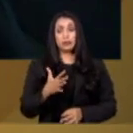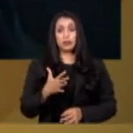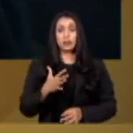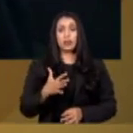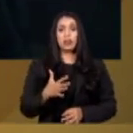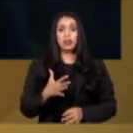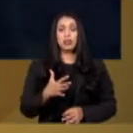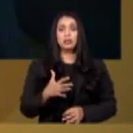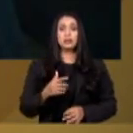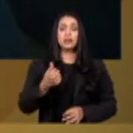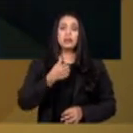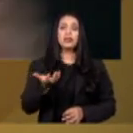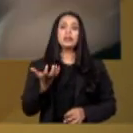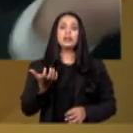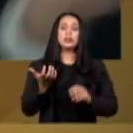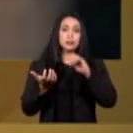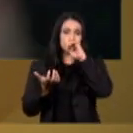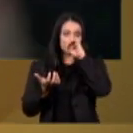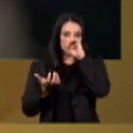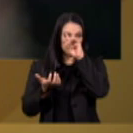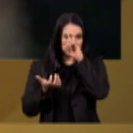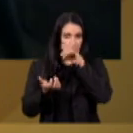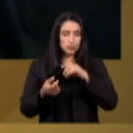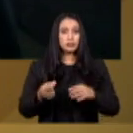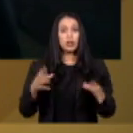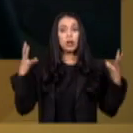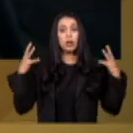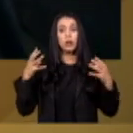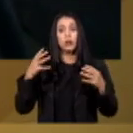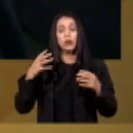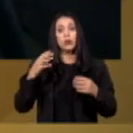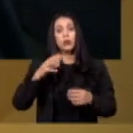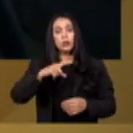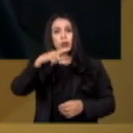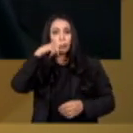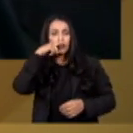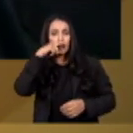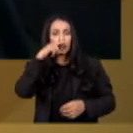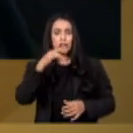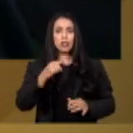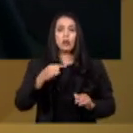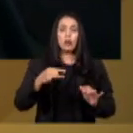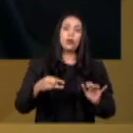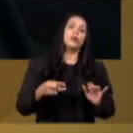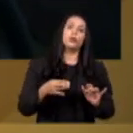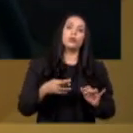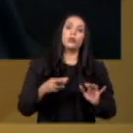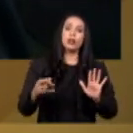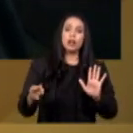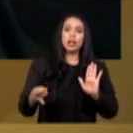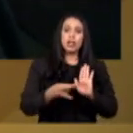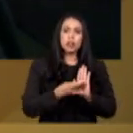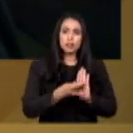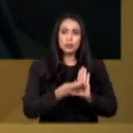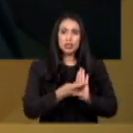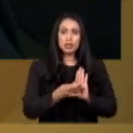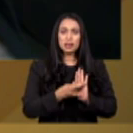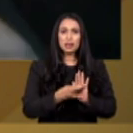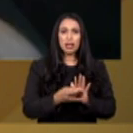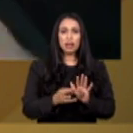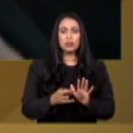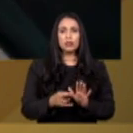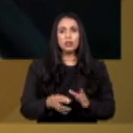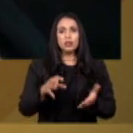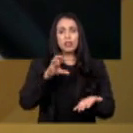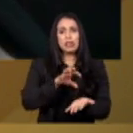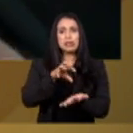também gostei de ouvir o regimento interno de cada pode regulamentar